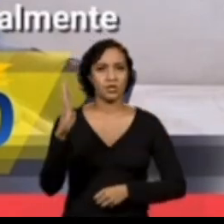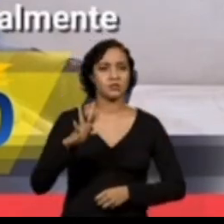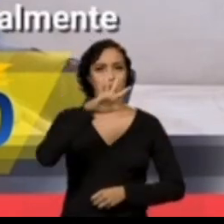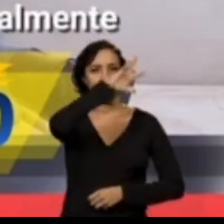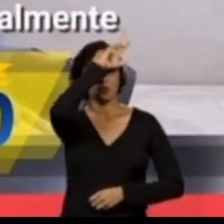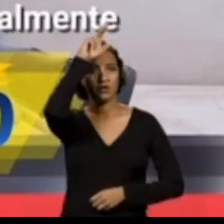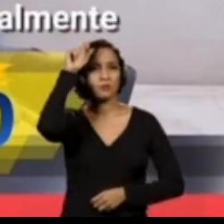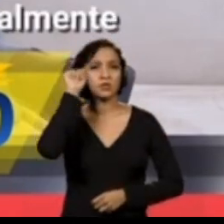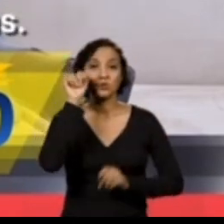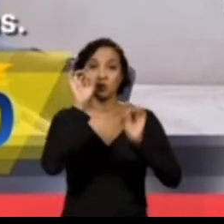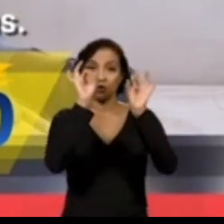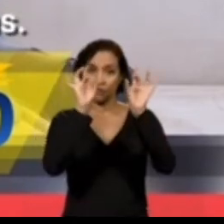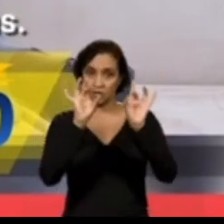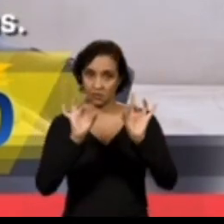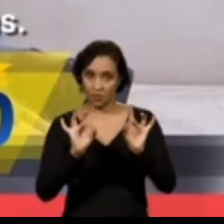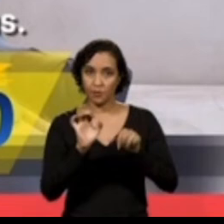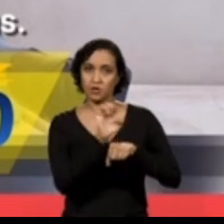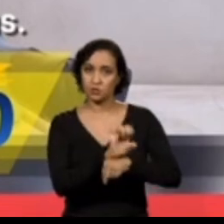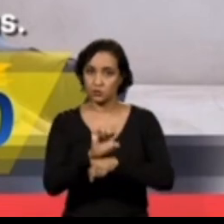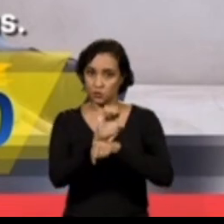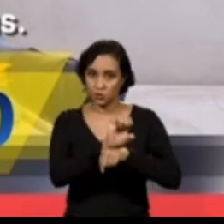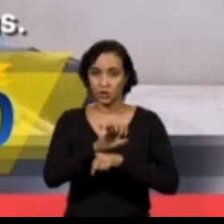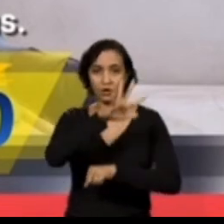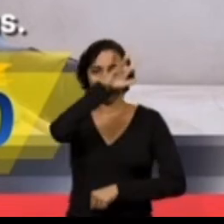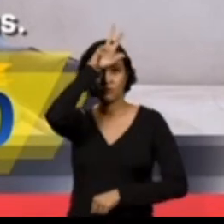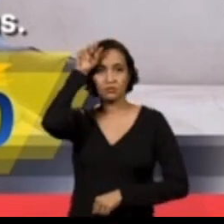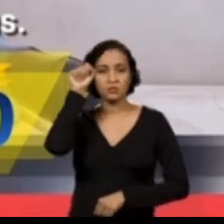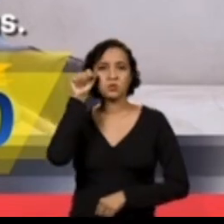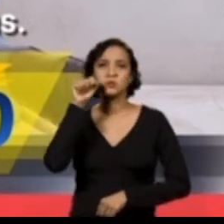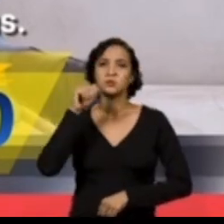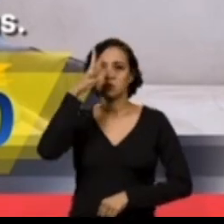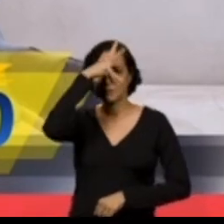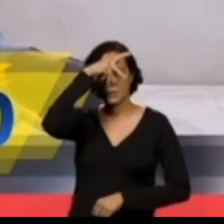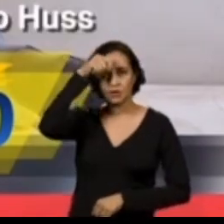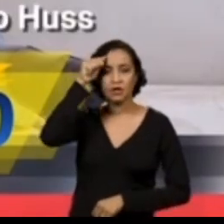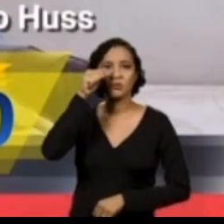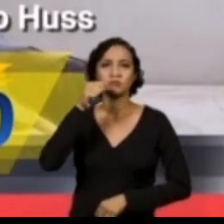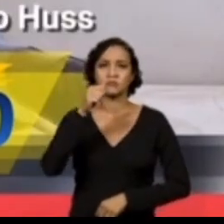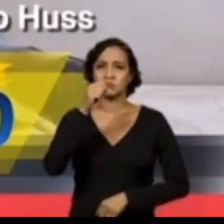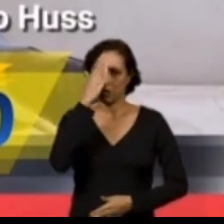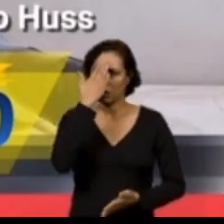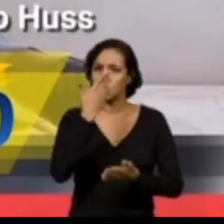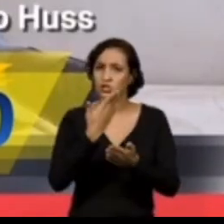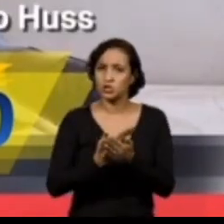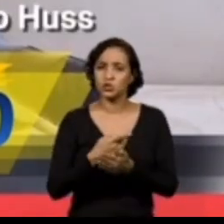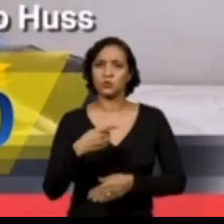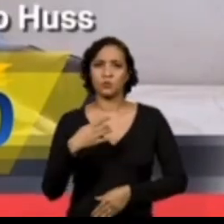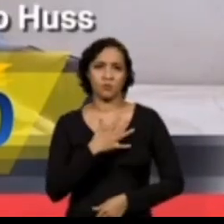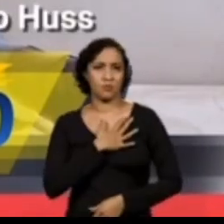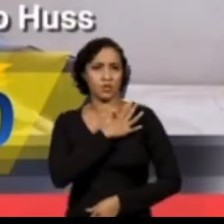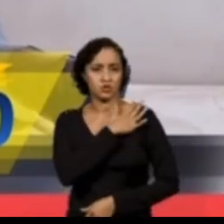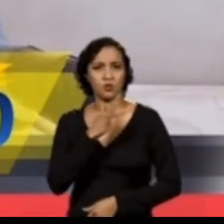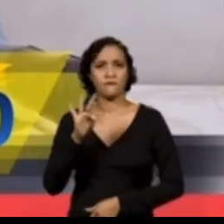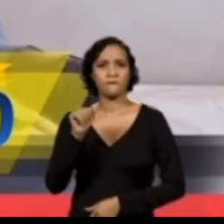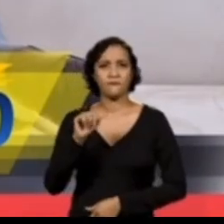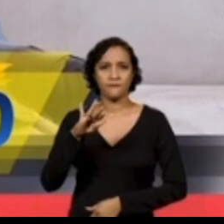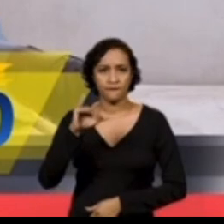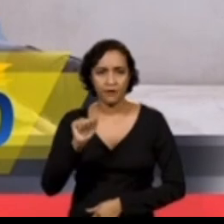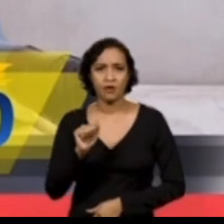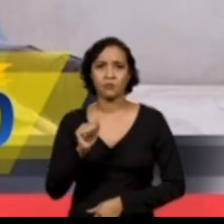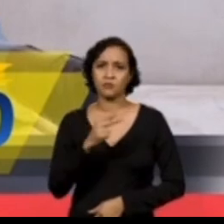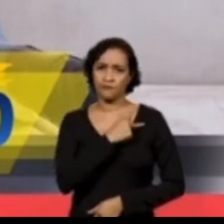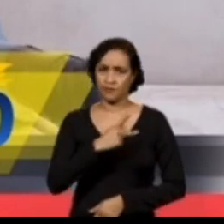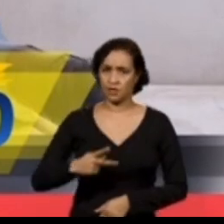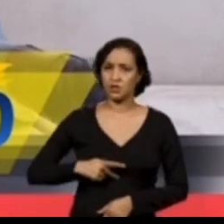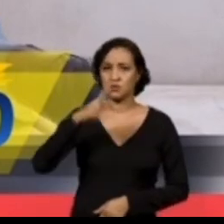e compromissada com a Amazônia, especialmente o estado do Amazonas e Manaus. Certeza absoluta que o Major Fábio Ruiz vai sim,